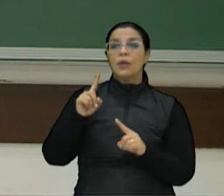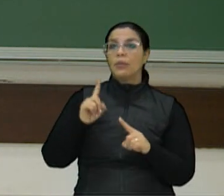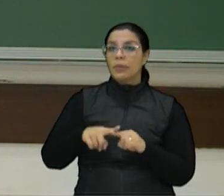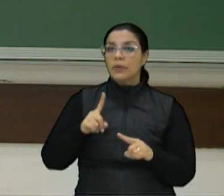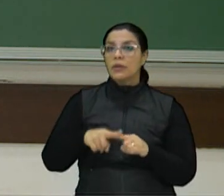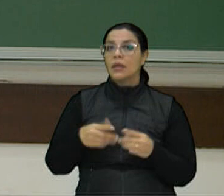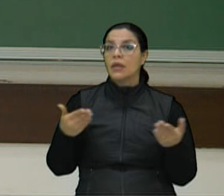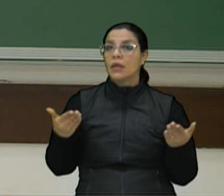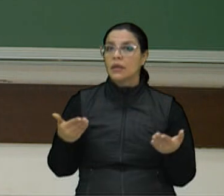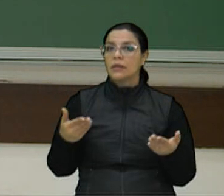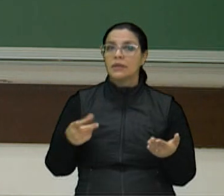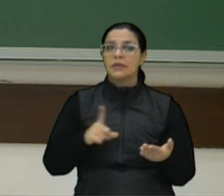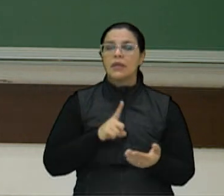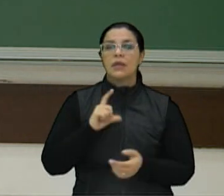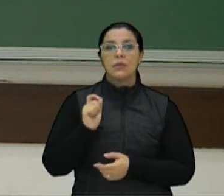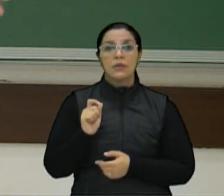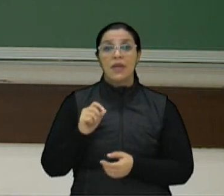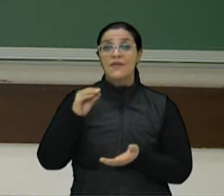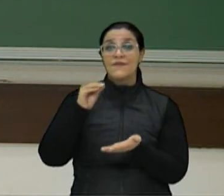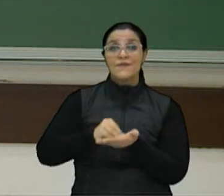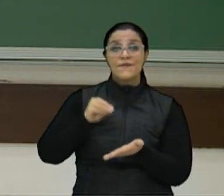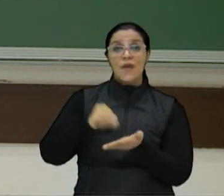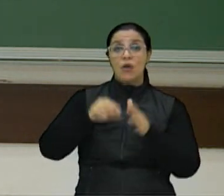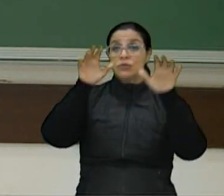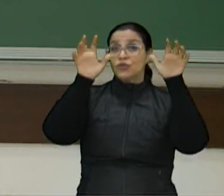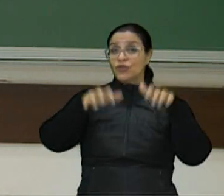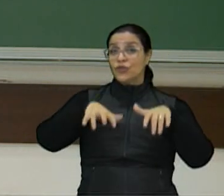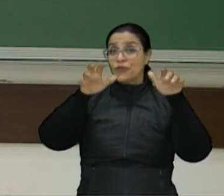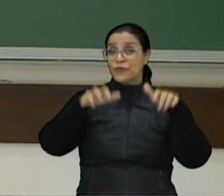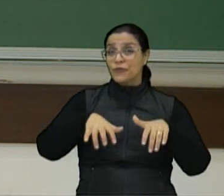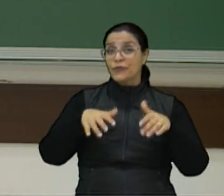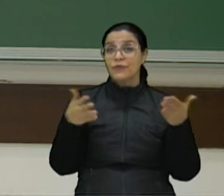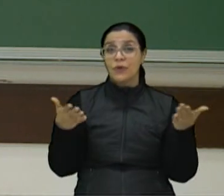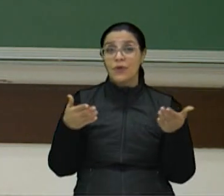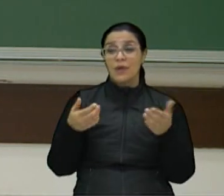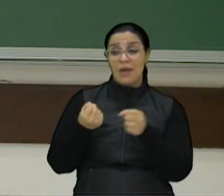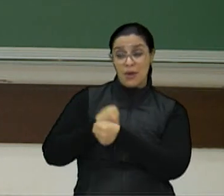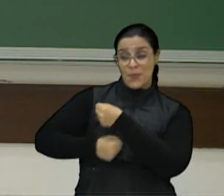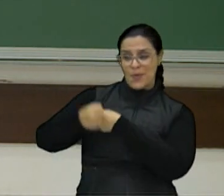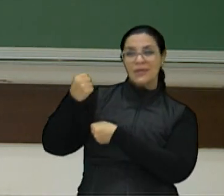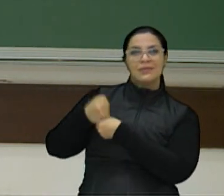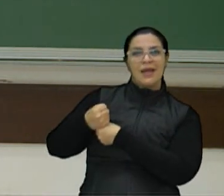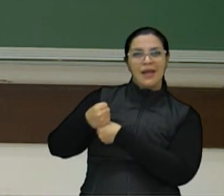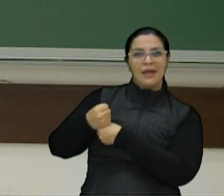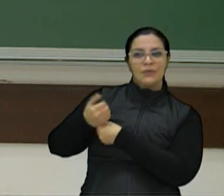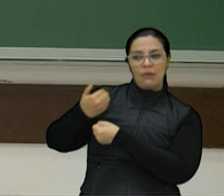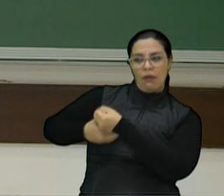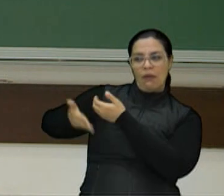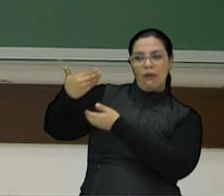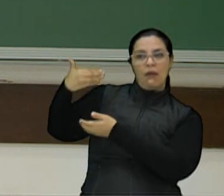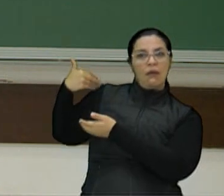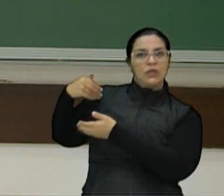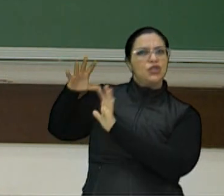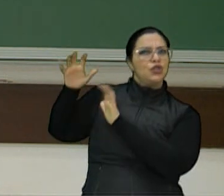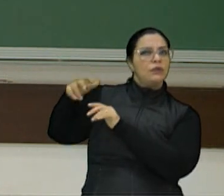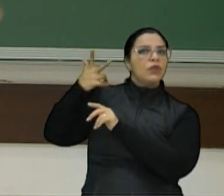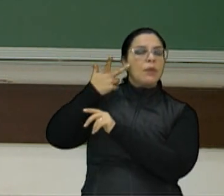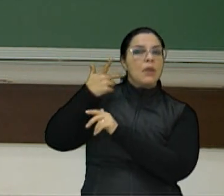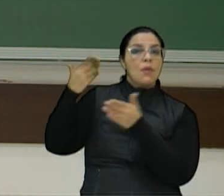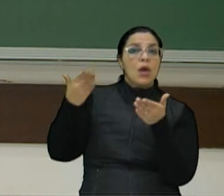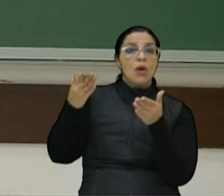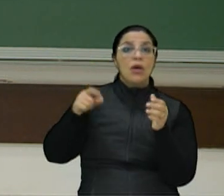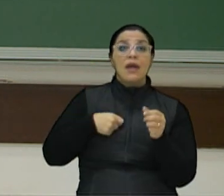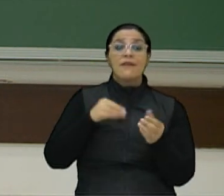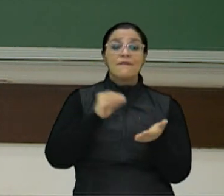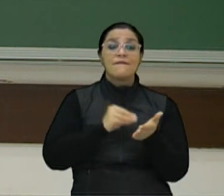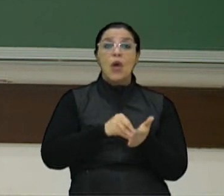fato de não ter chovido como chovia normalmente antes, quando nós temos, por exemplo, o rodízio